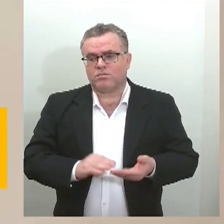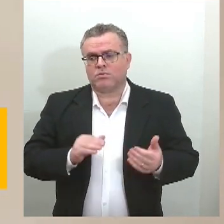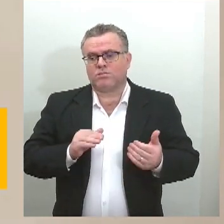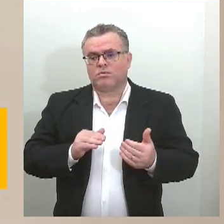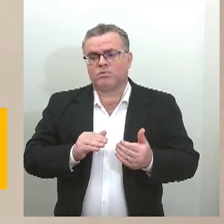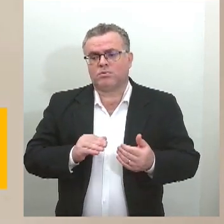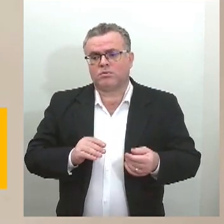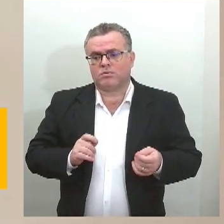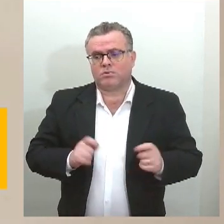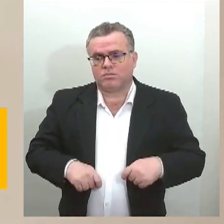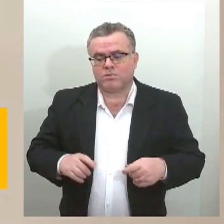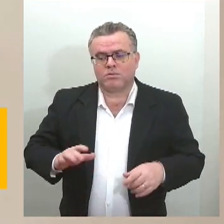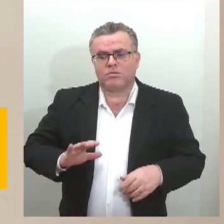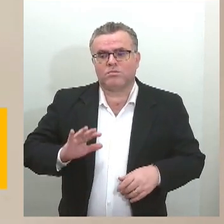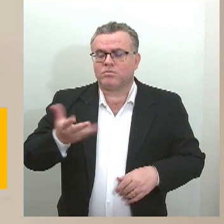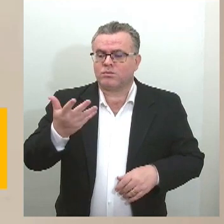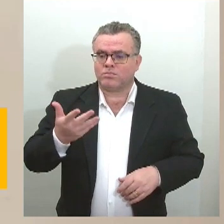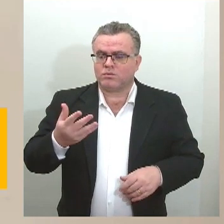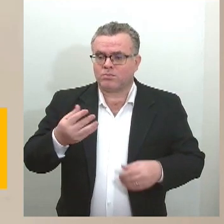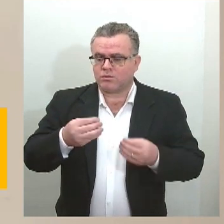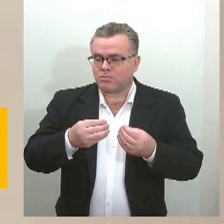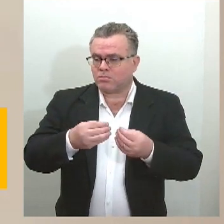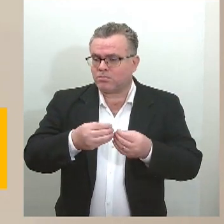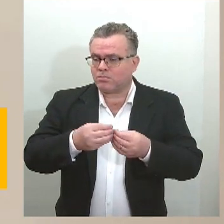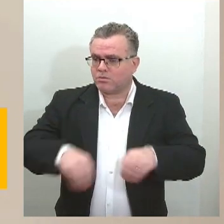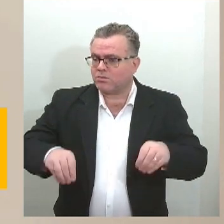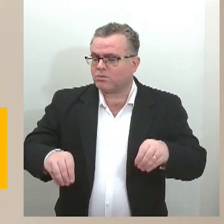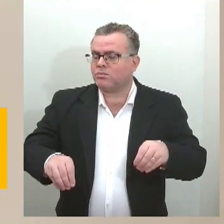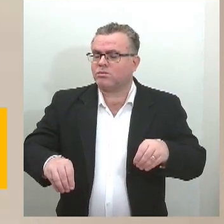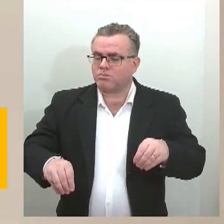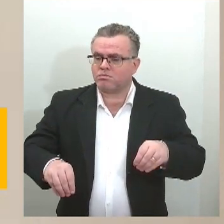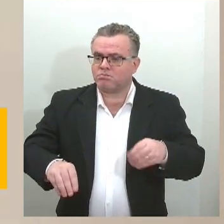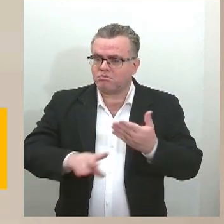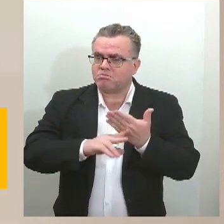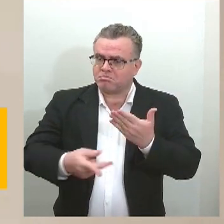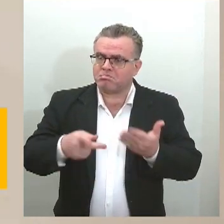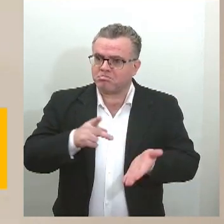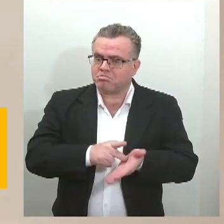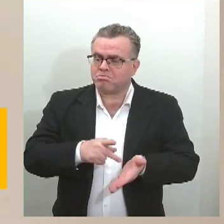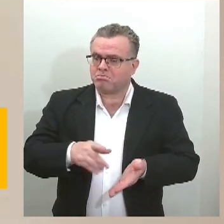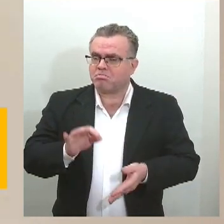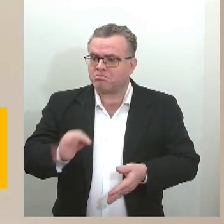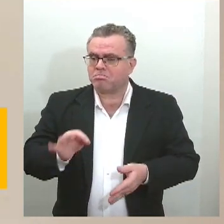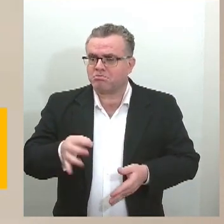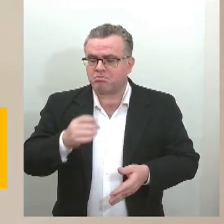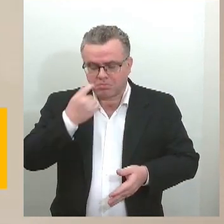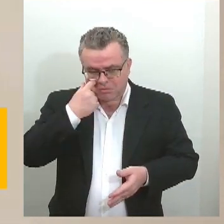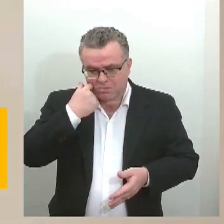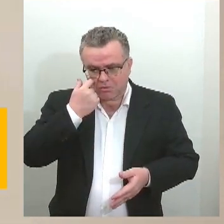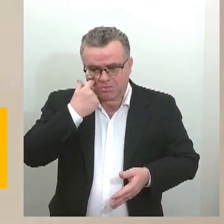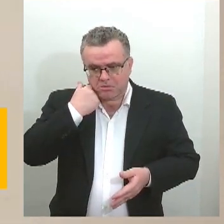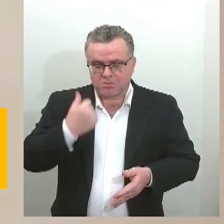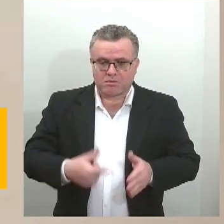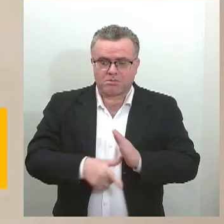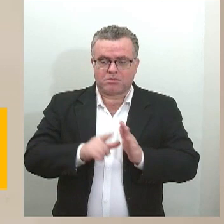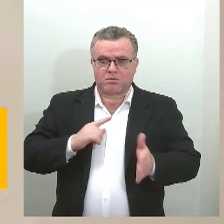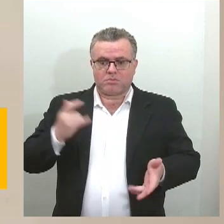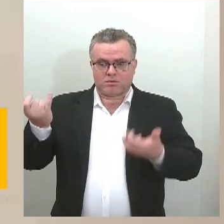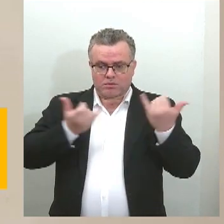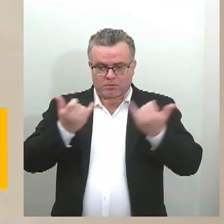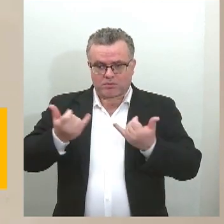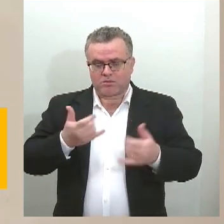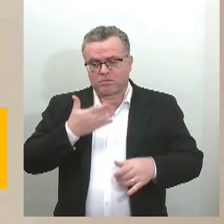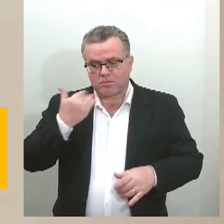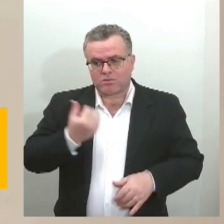traz muitos prejuízos para a vida de quem tem o diagnóstico. Então, quanto mais informação, mais qualidade de vida para o